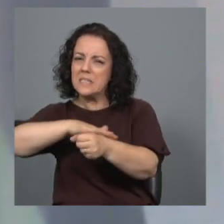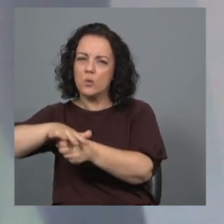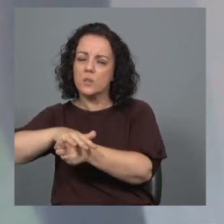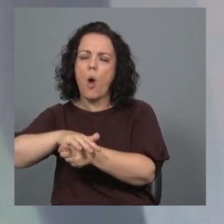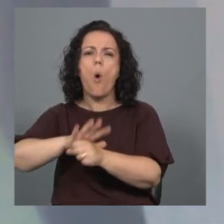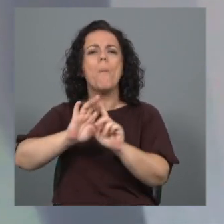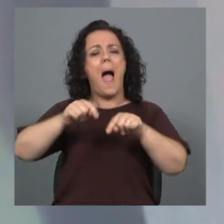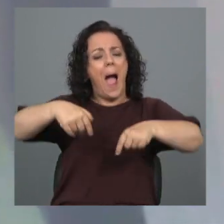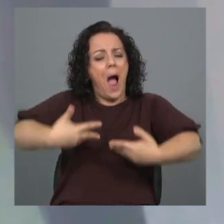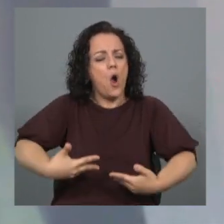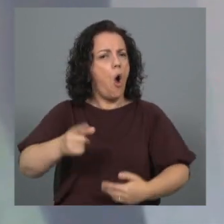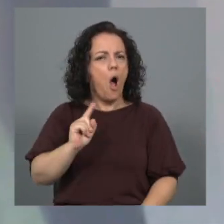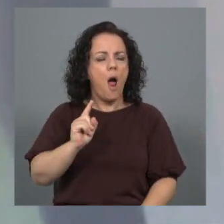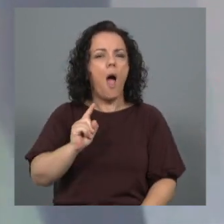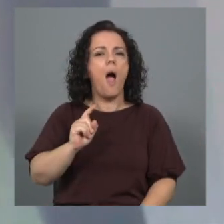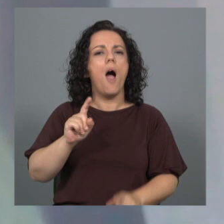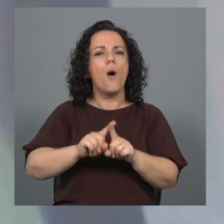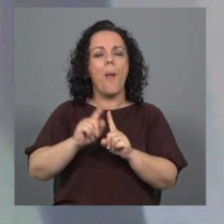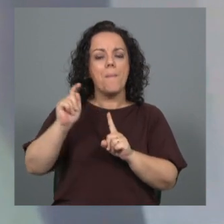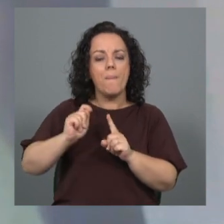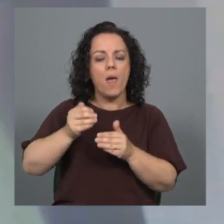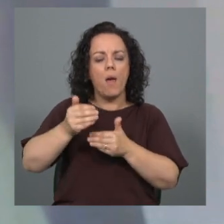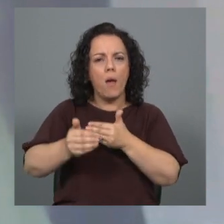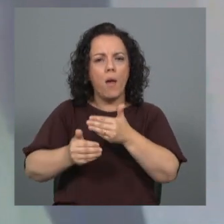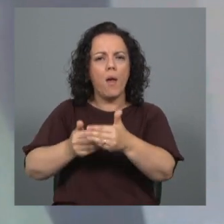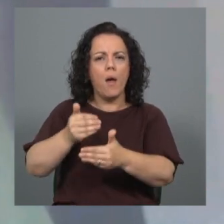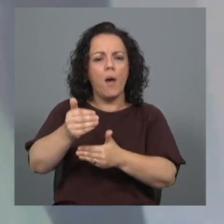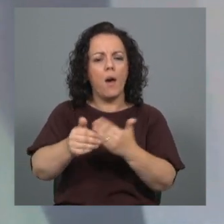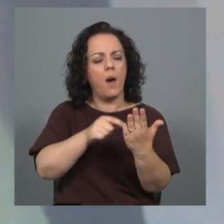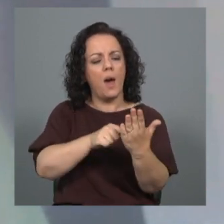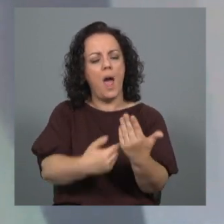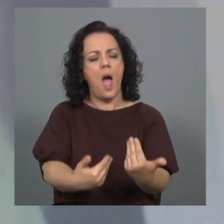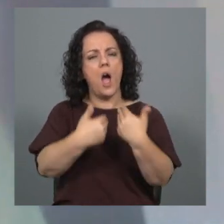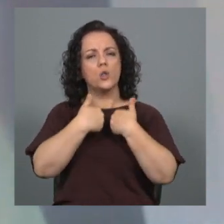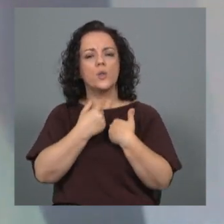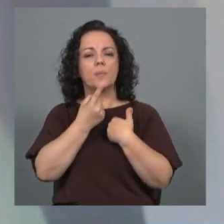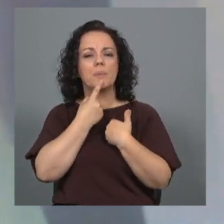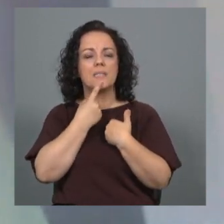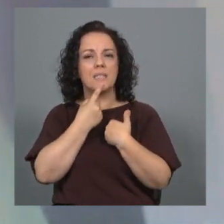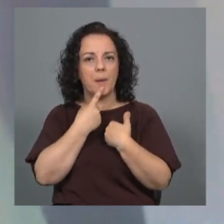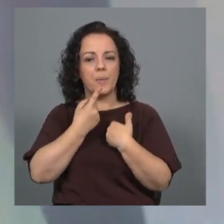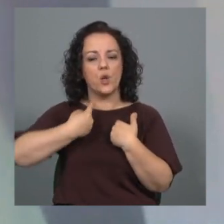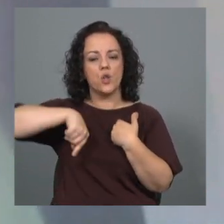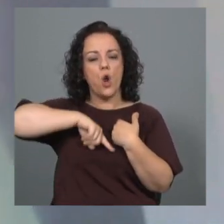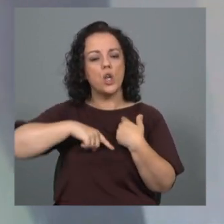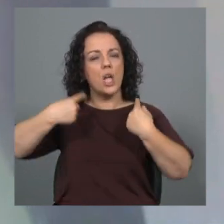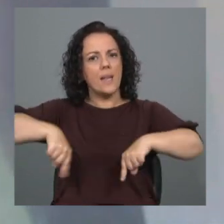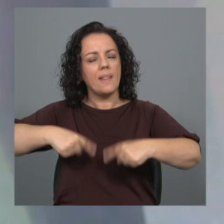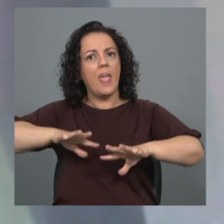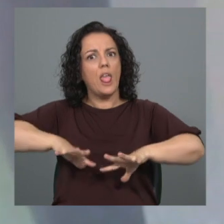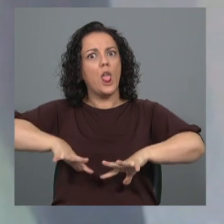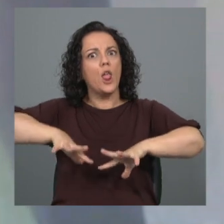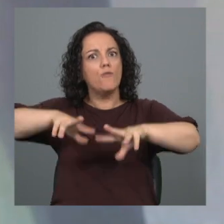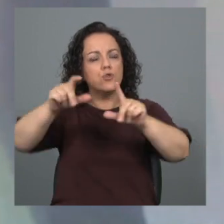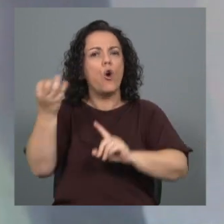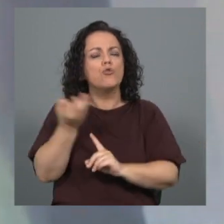que os anos ou os meses vão passando, que nos consigam demonstrar claramente que estamos a fazer uma evolução, que estamos a